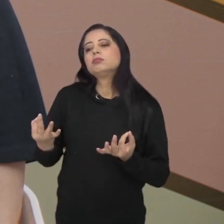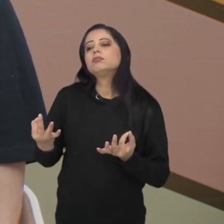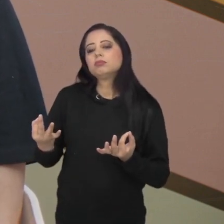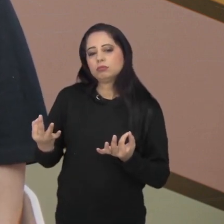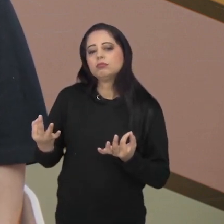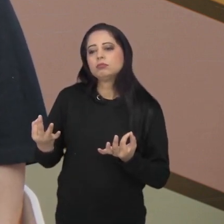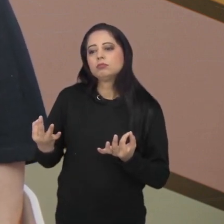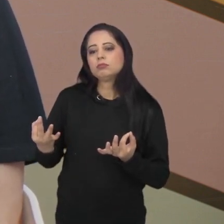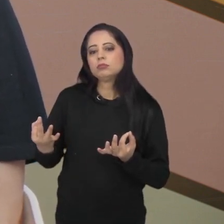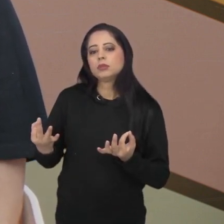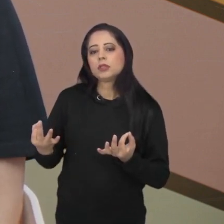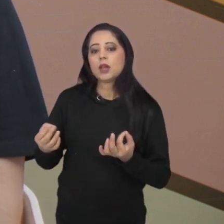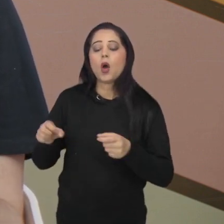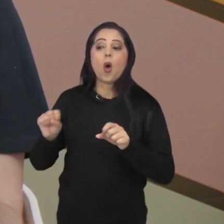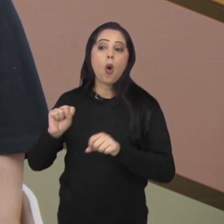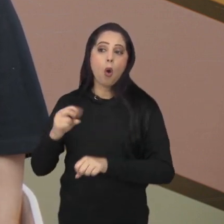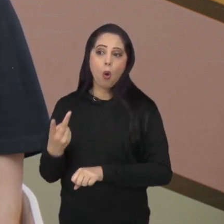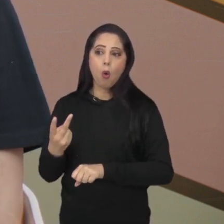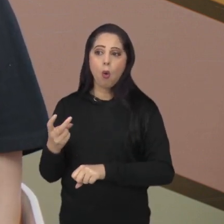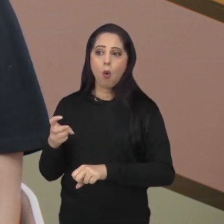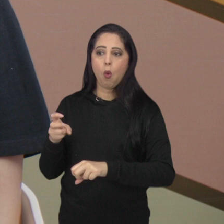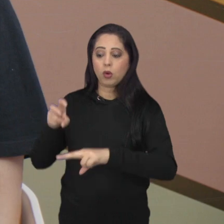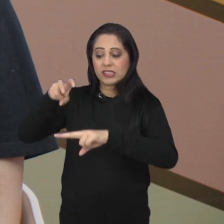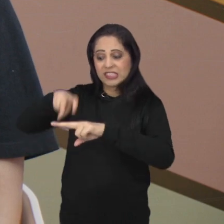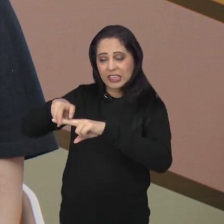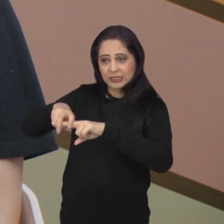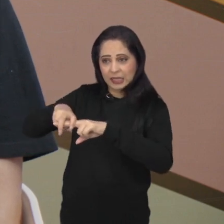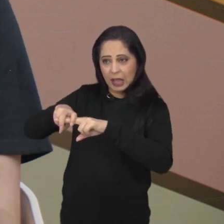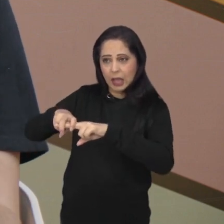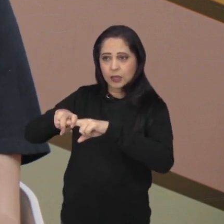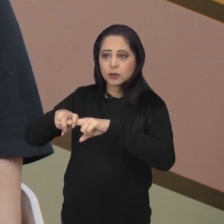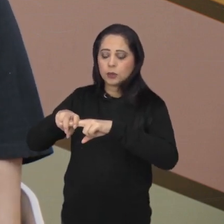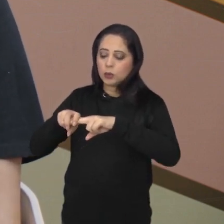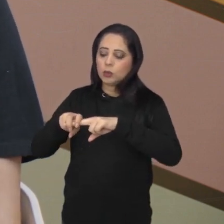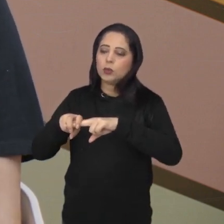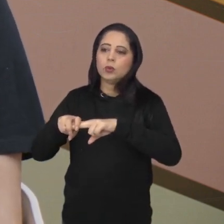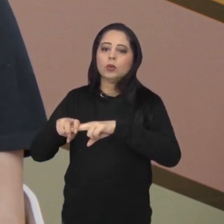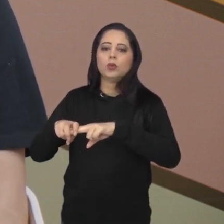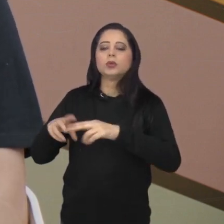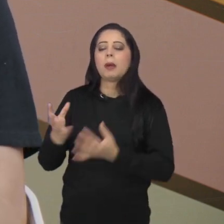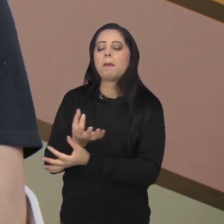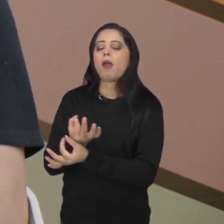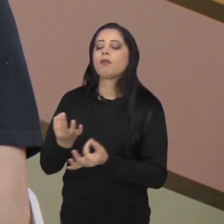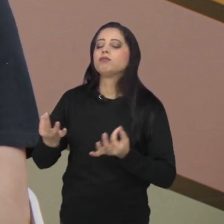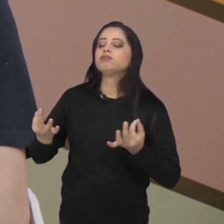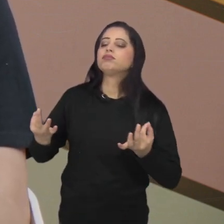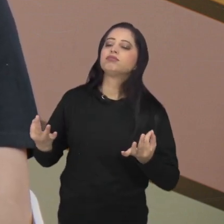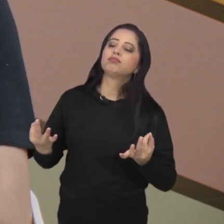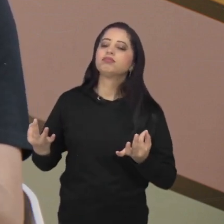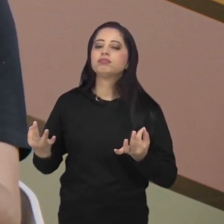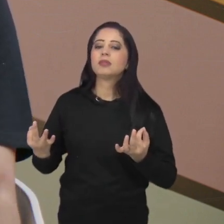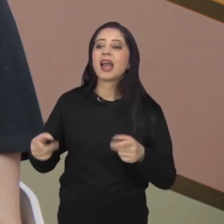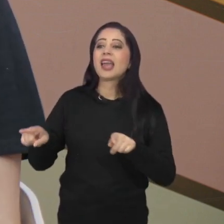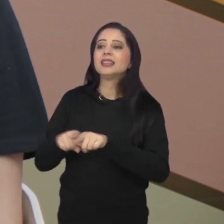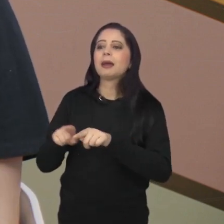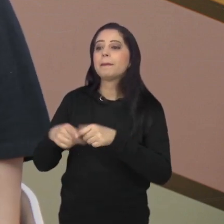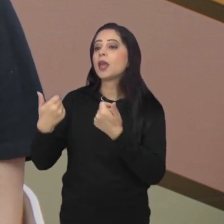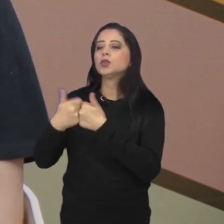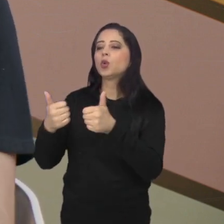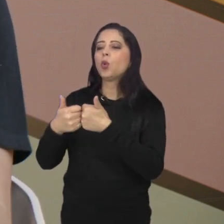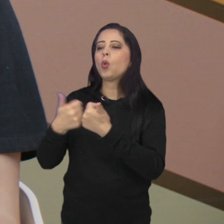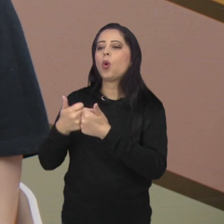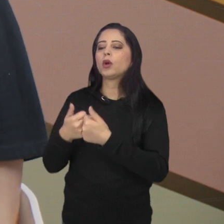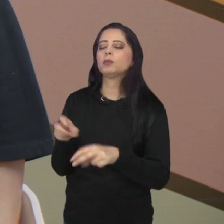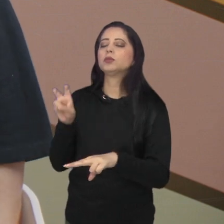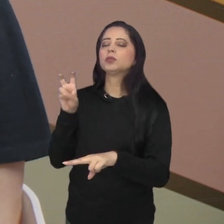essa facilidade, né? Sentado numa cadeira, sentado num banco, meditar até sentado num ônibus